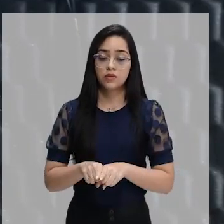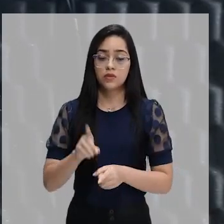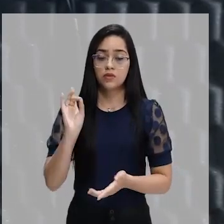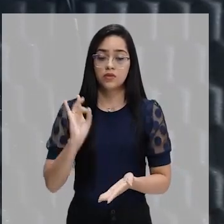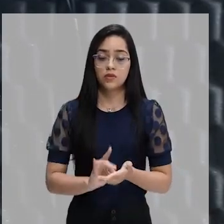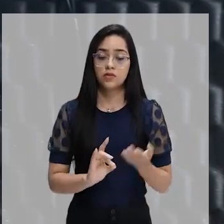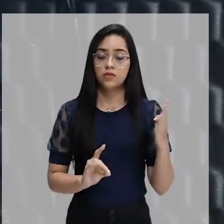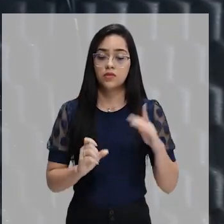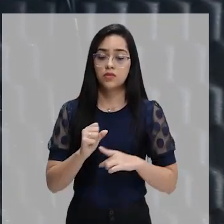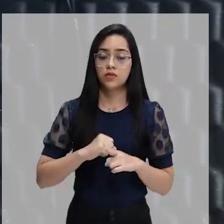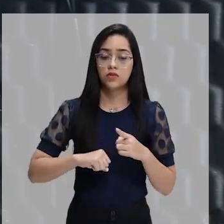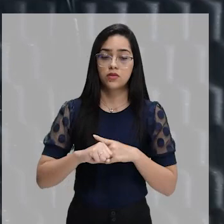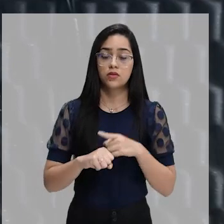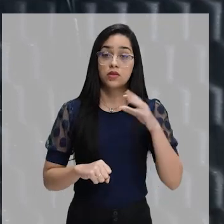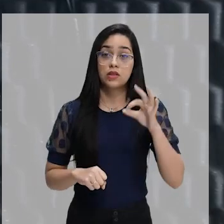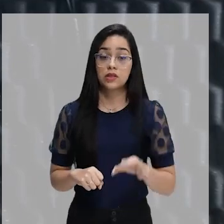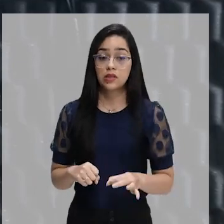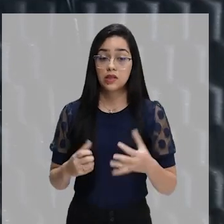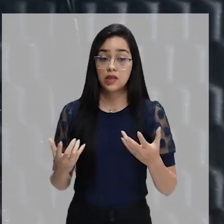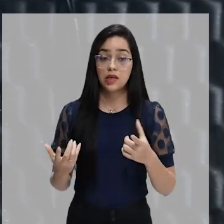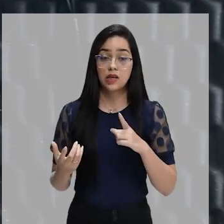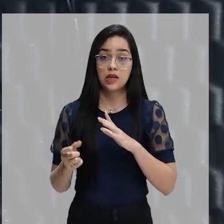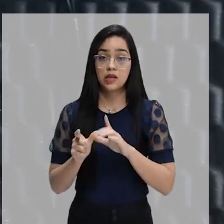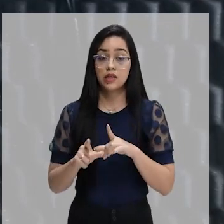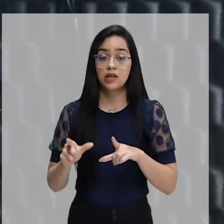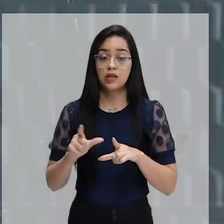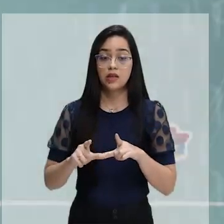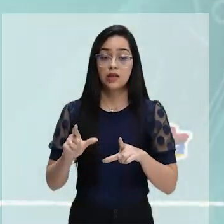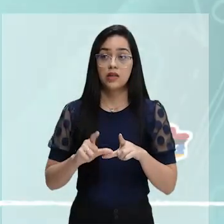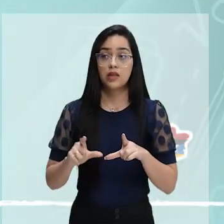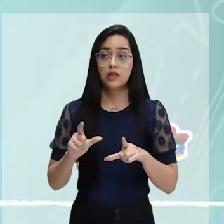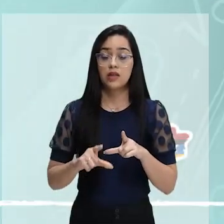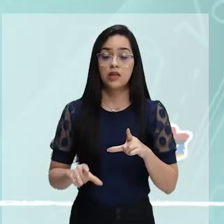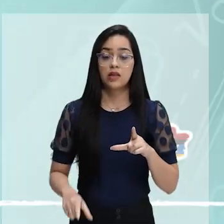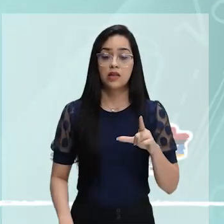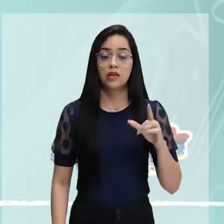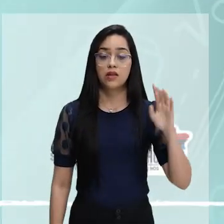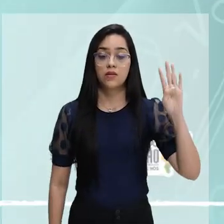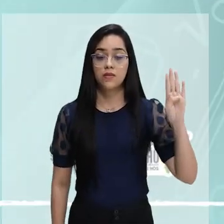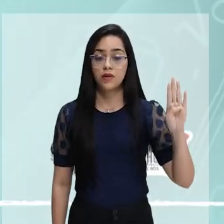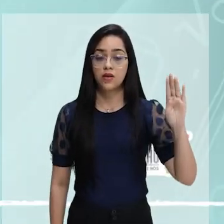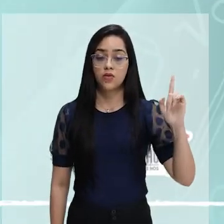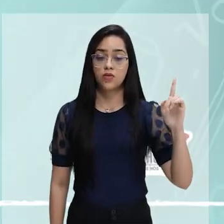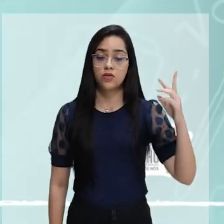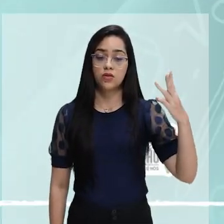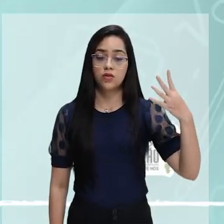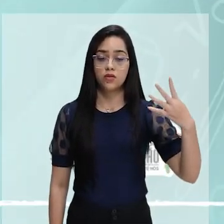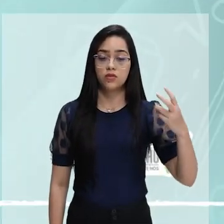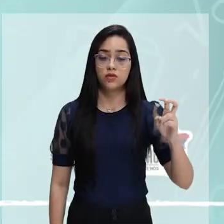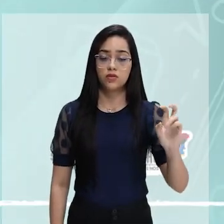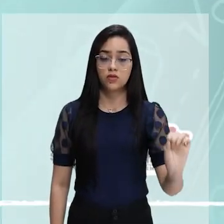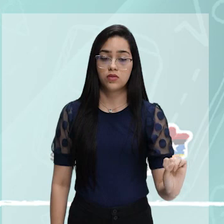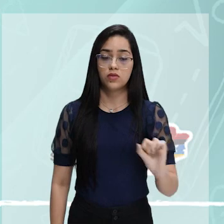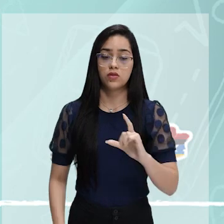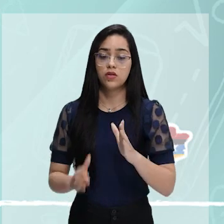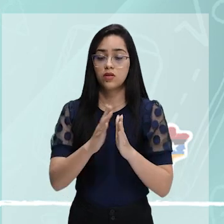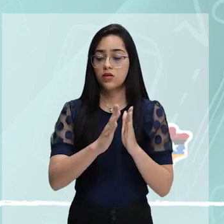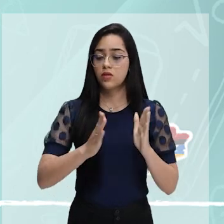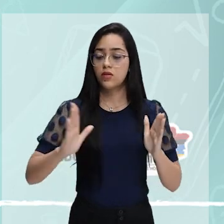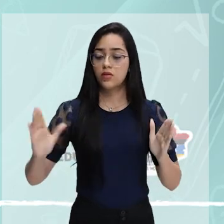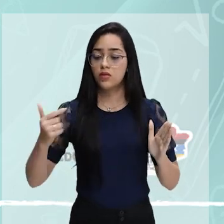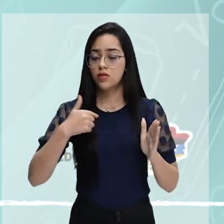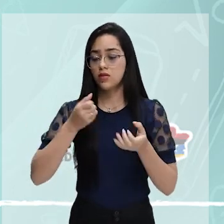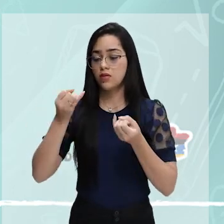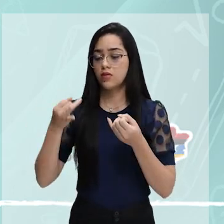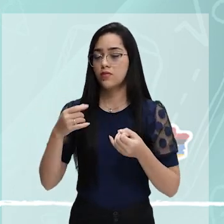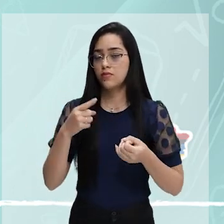determinismo biológico social. Então, resposta letra 1, 3, letra B, 4, 5, 8. Então, aquela sequência que eu fui